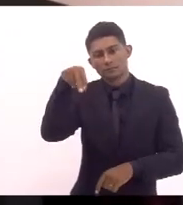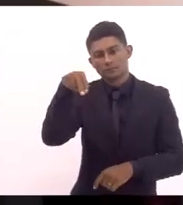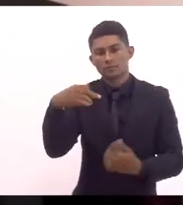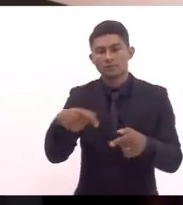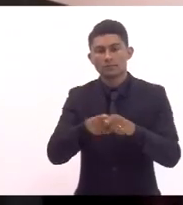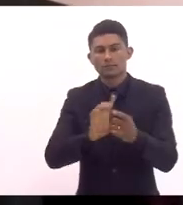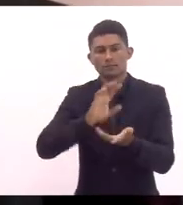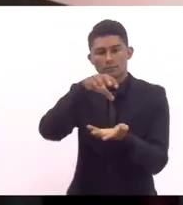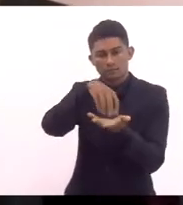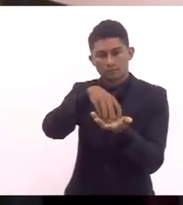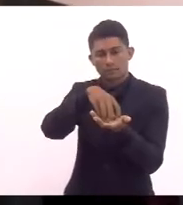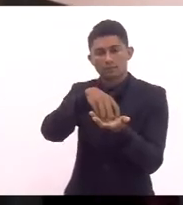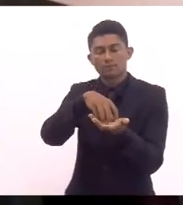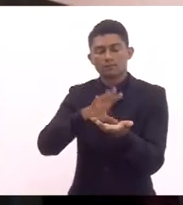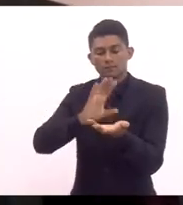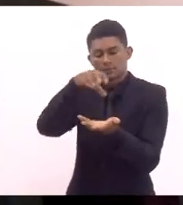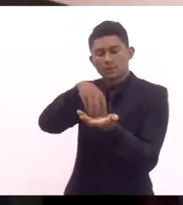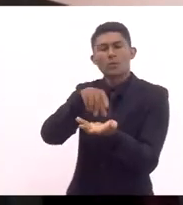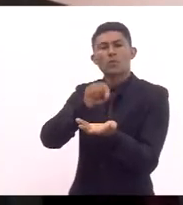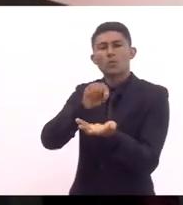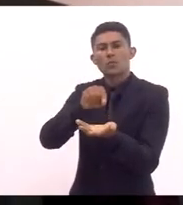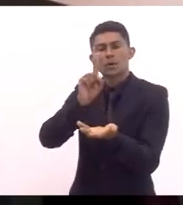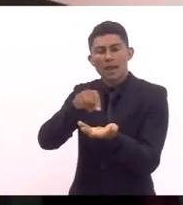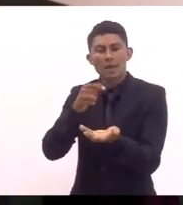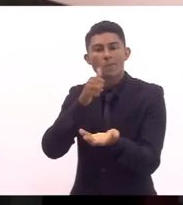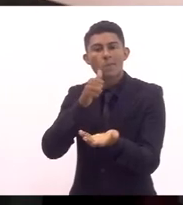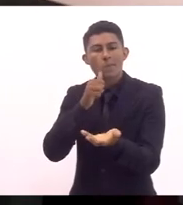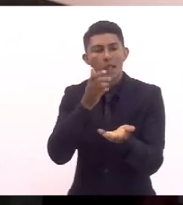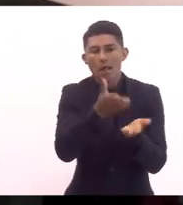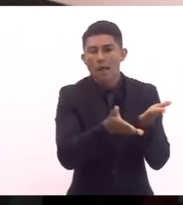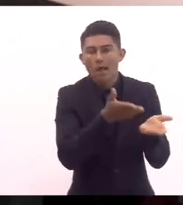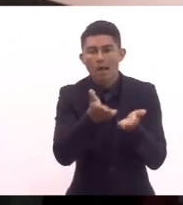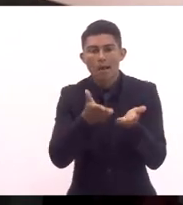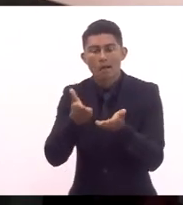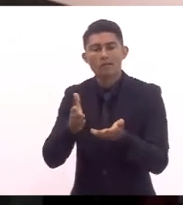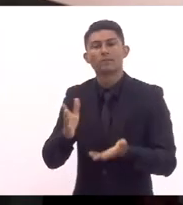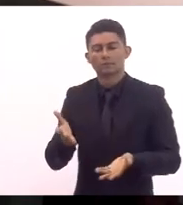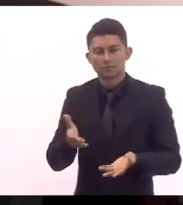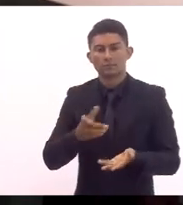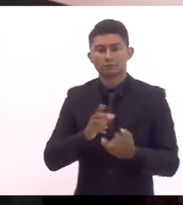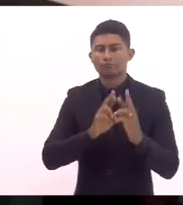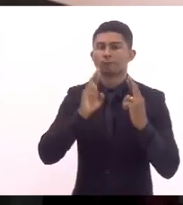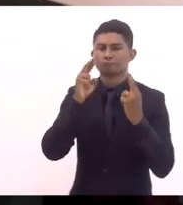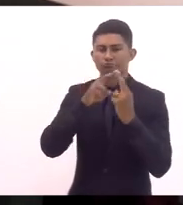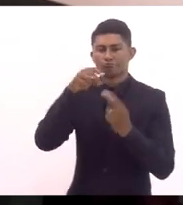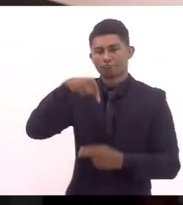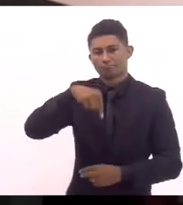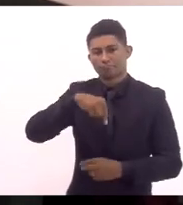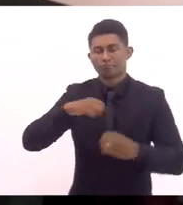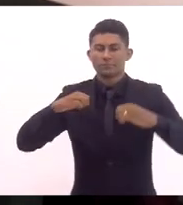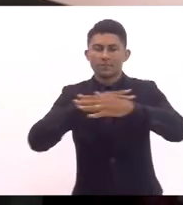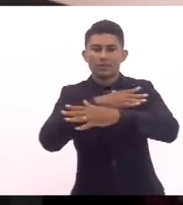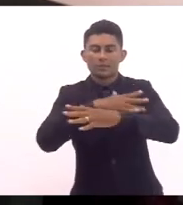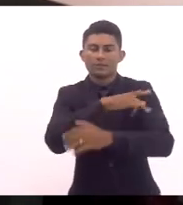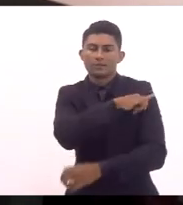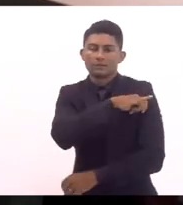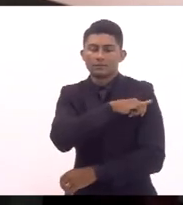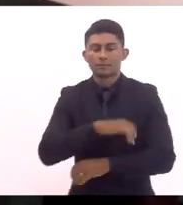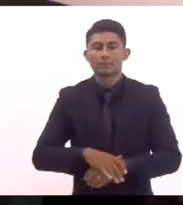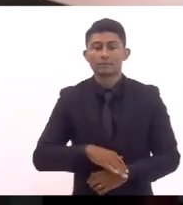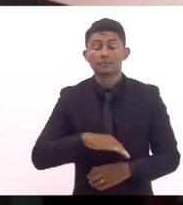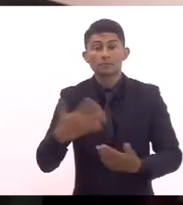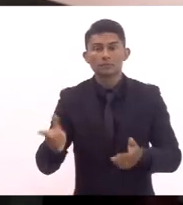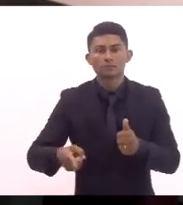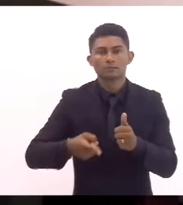centro nós temos oceano que ao centro especializado de Atendimento à Mulher Chiquinha Gonzaga que é uma referência no município do Rio de Janeiro e que